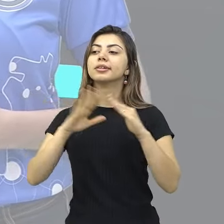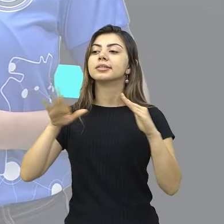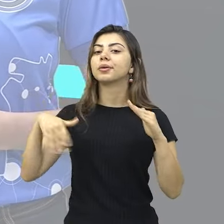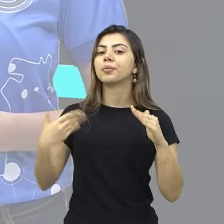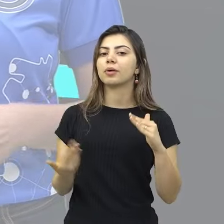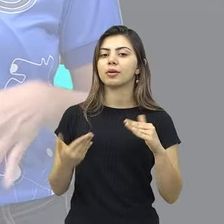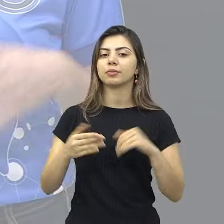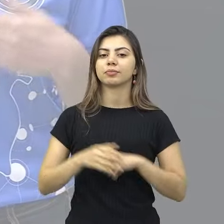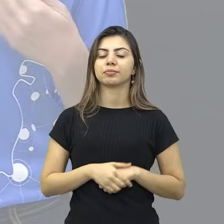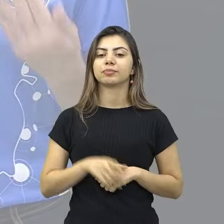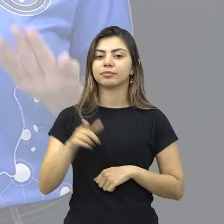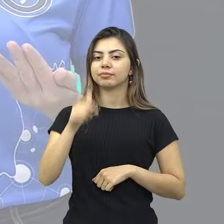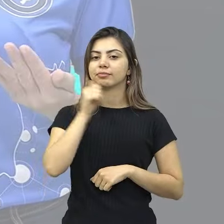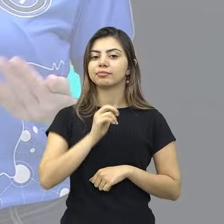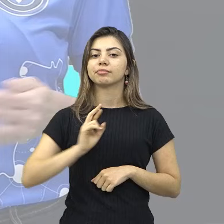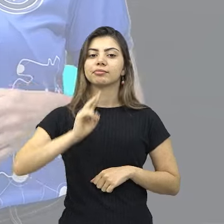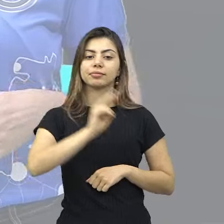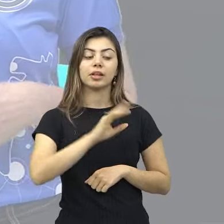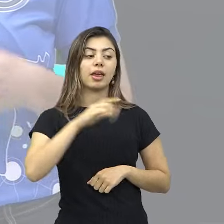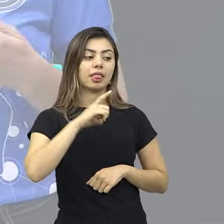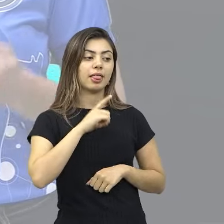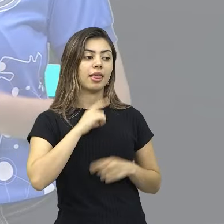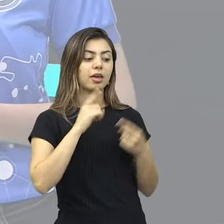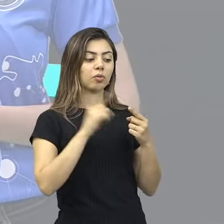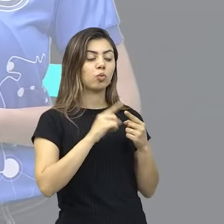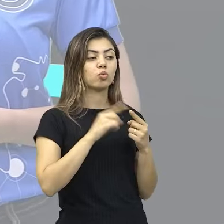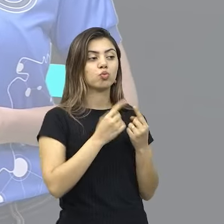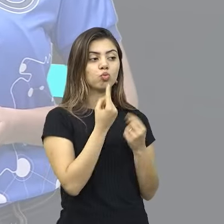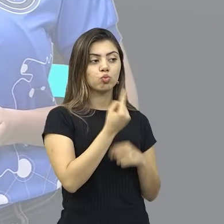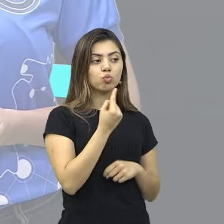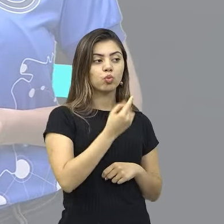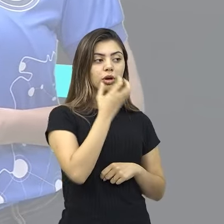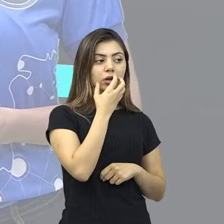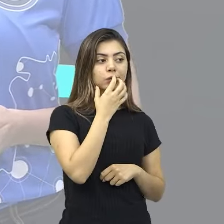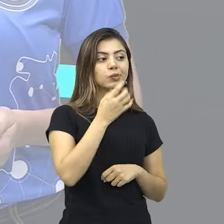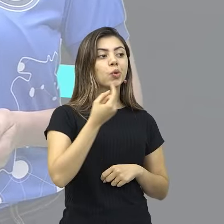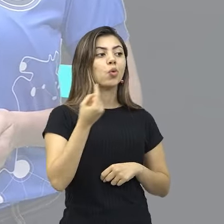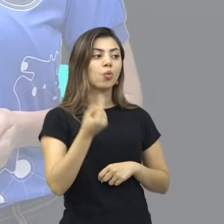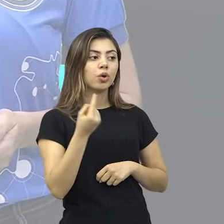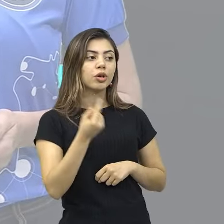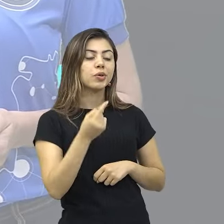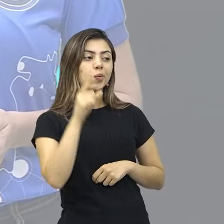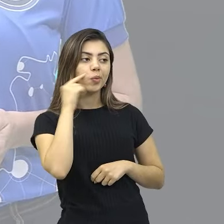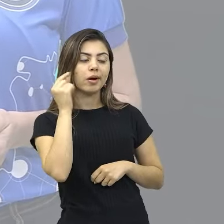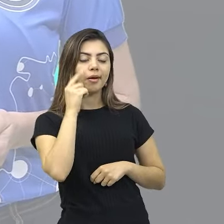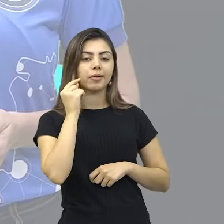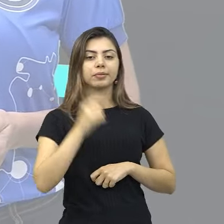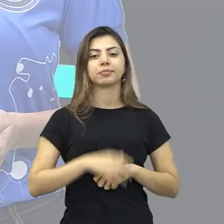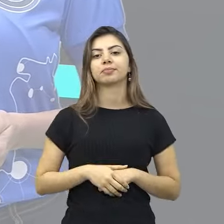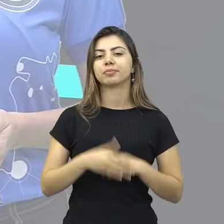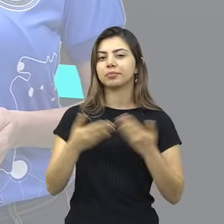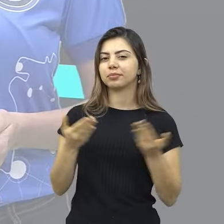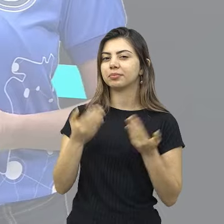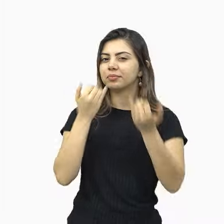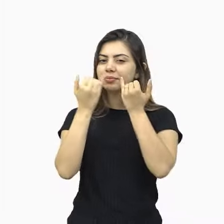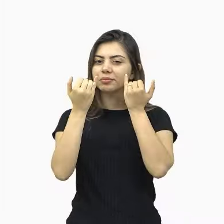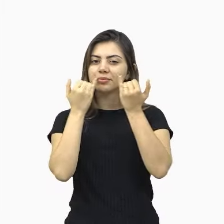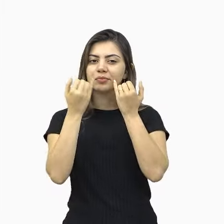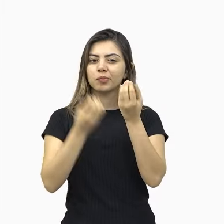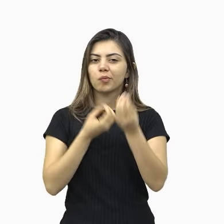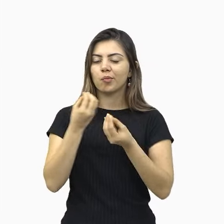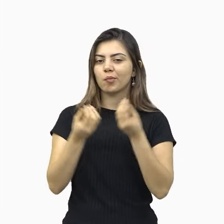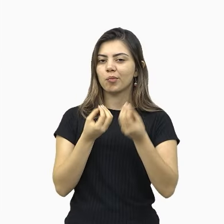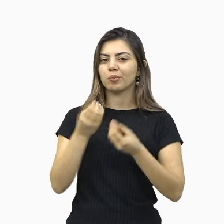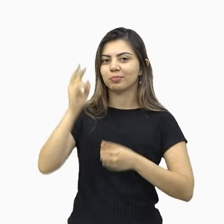a cat. Então, eu tenho um dog, um cachorro e um gato. Vamos ver as informações específicas agora desses últimos,